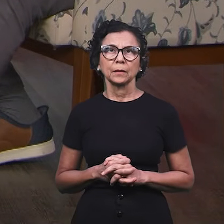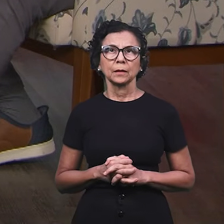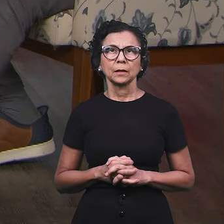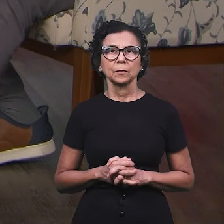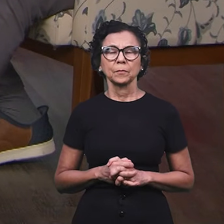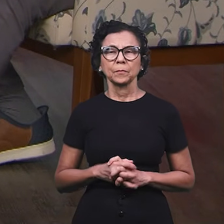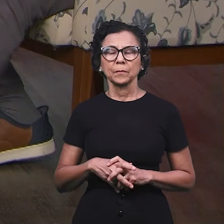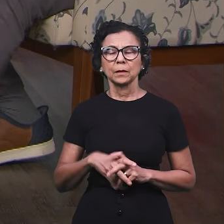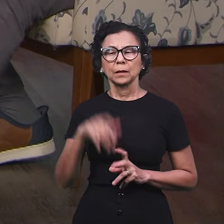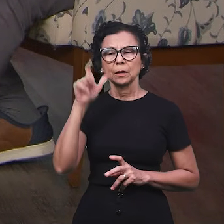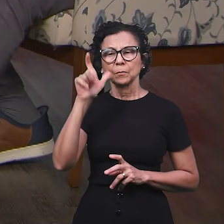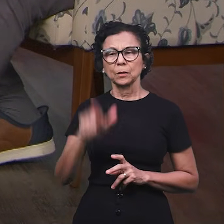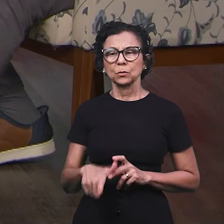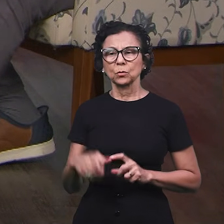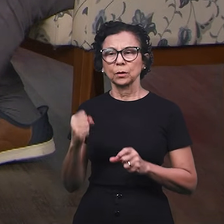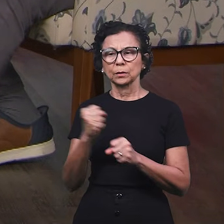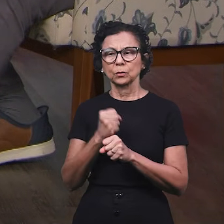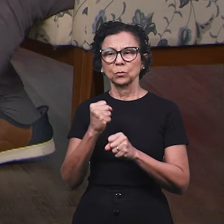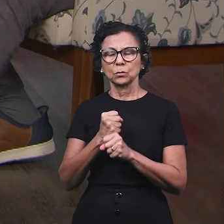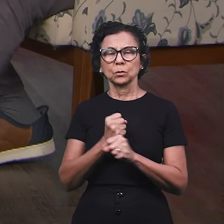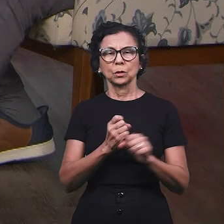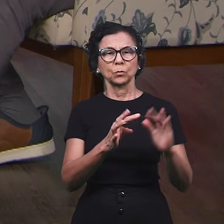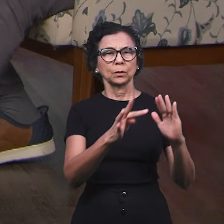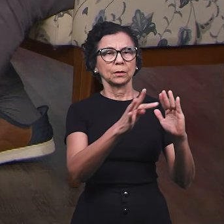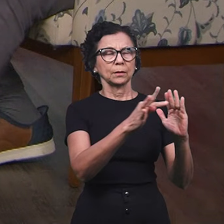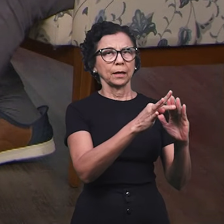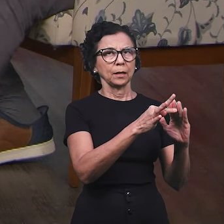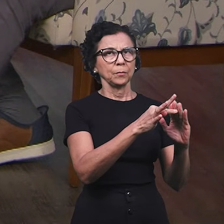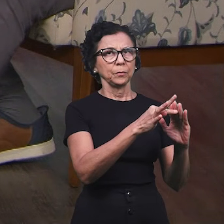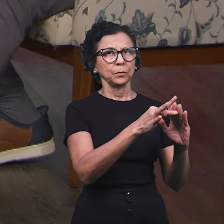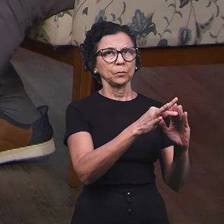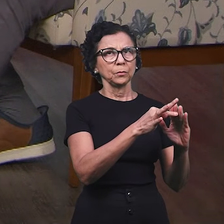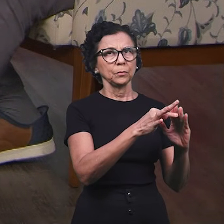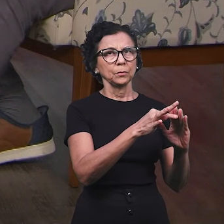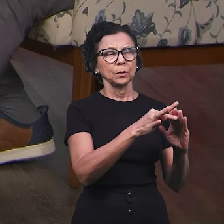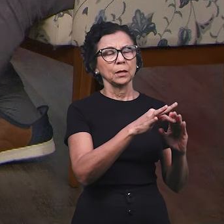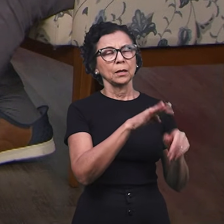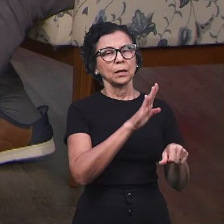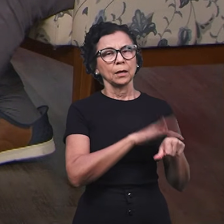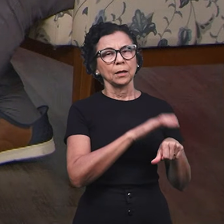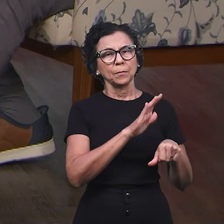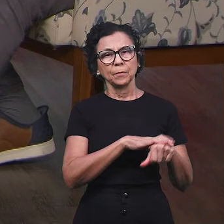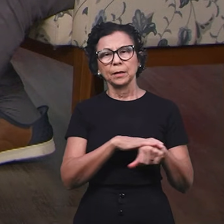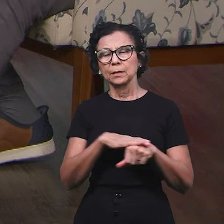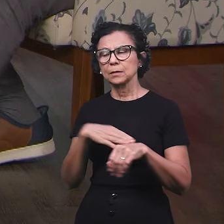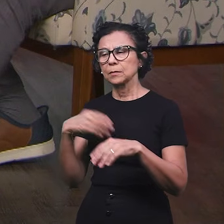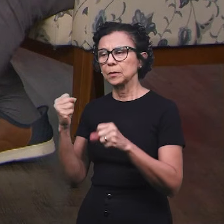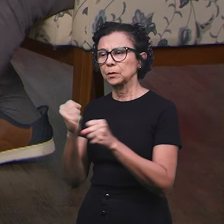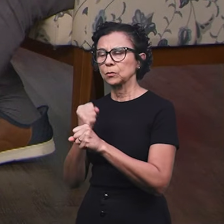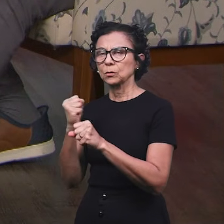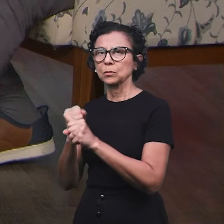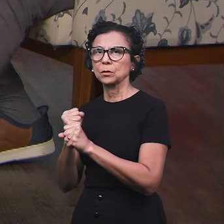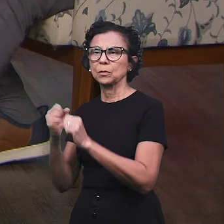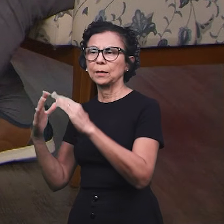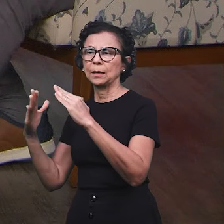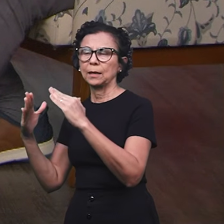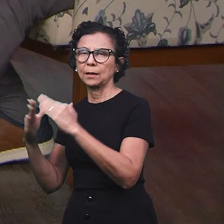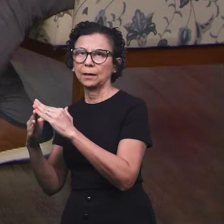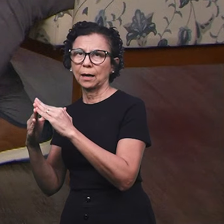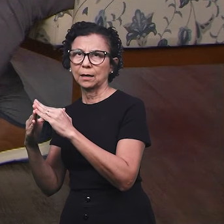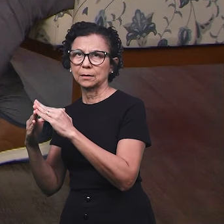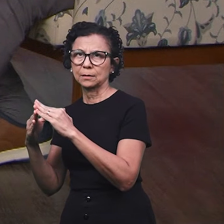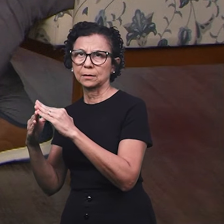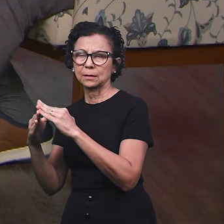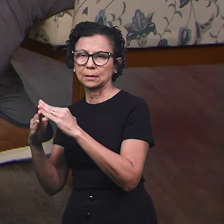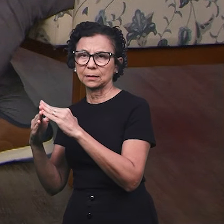o mesmo que fez o templo e que fez a casa do rei. Pegando o finalzinho do